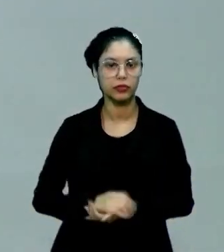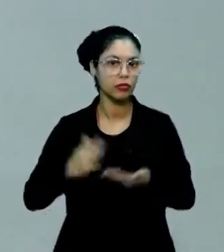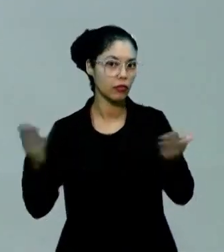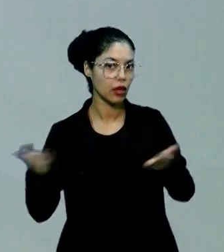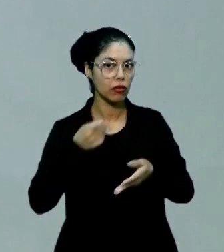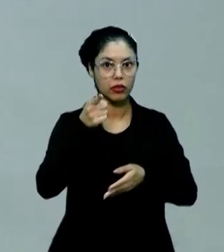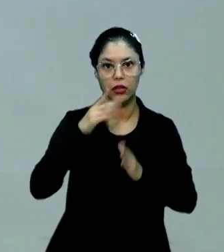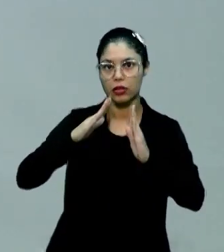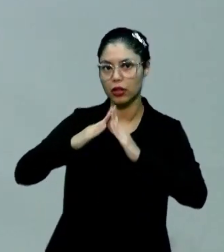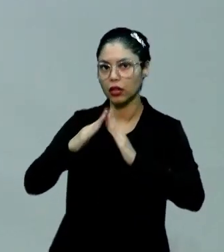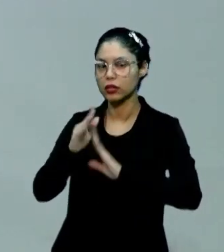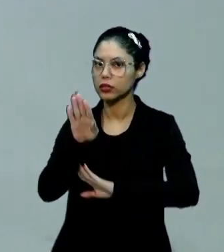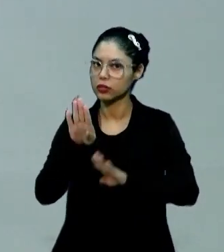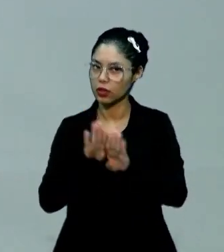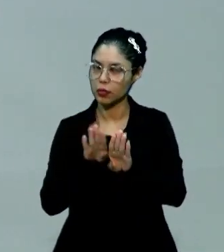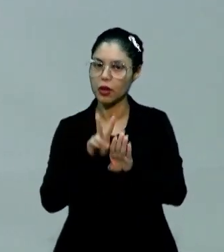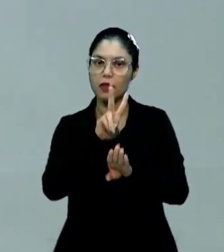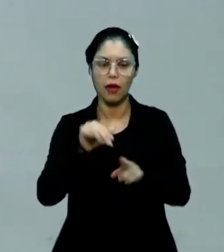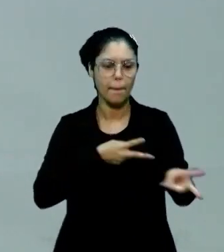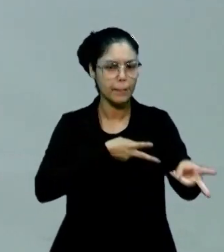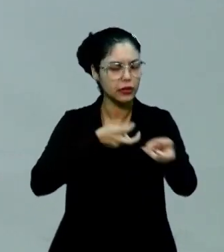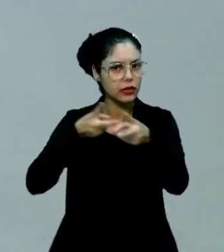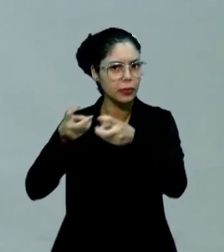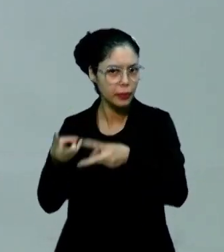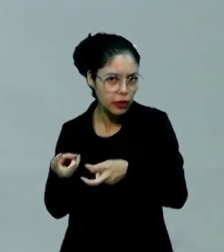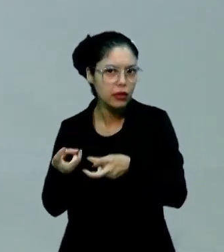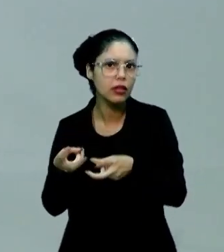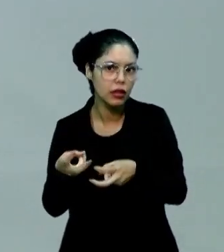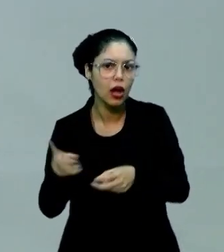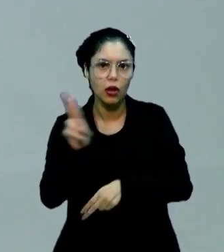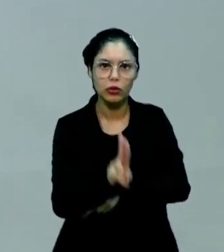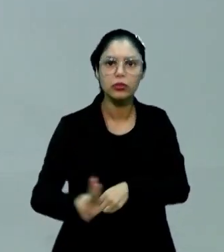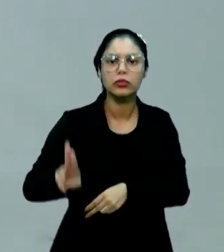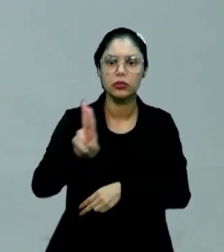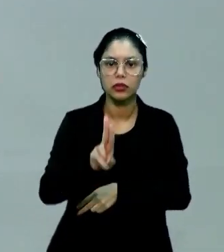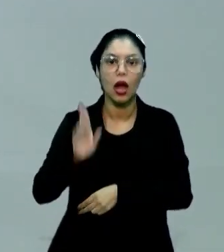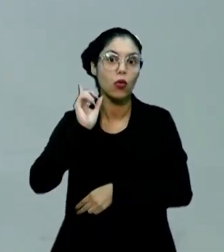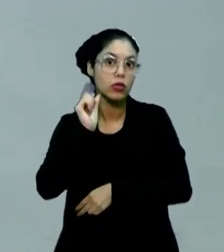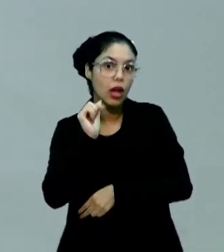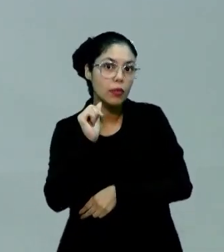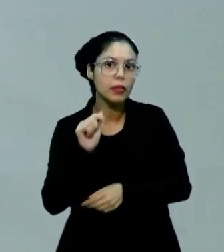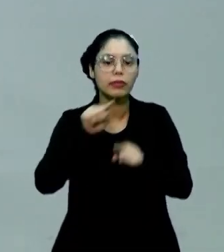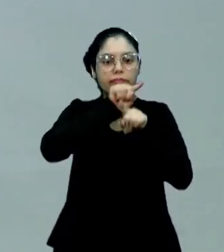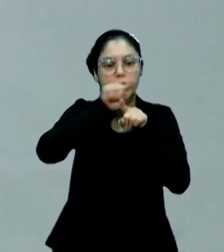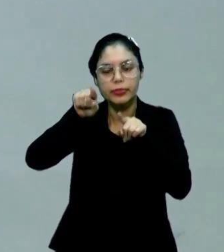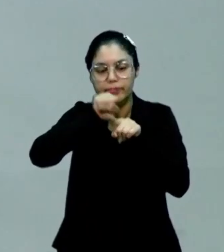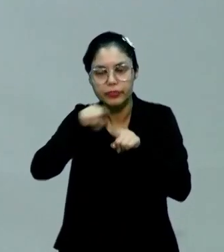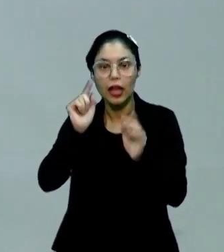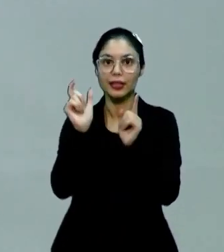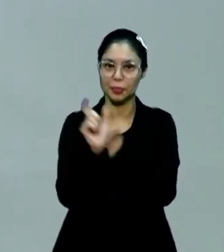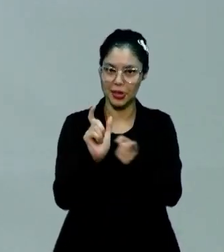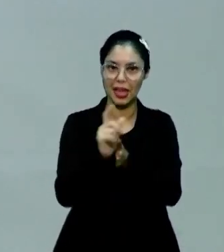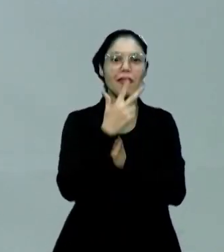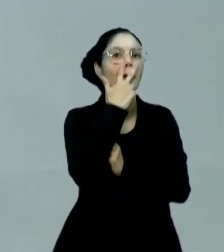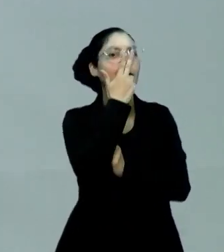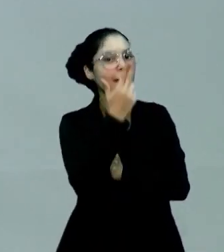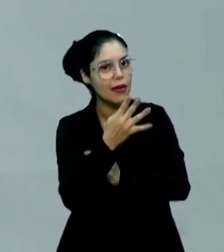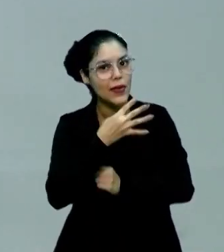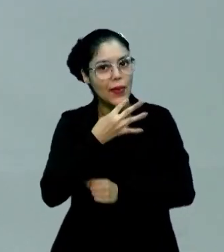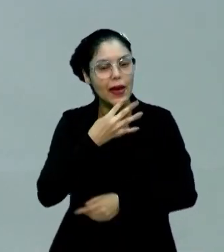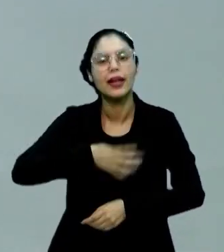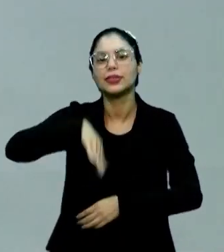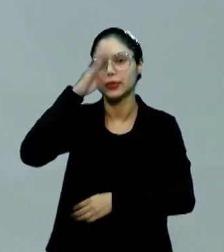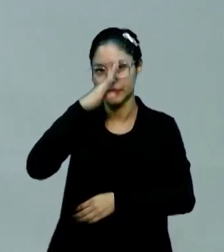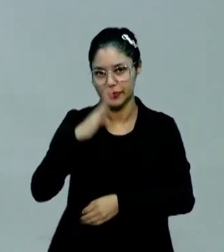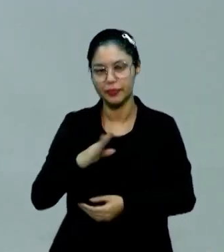Você em casa também vai poder observar e utilizar o lápis para poder grifar as palavras que vocês conhecem,